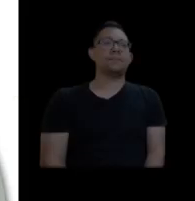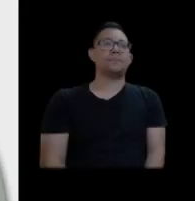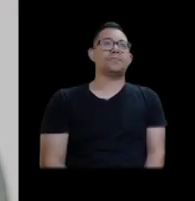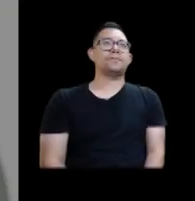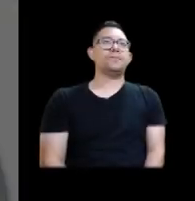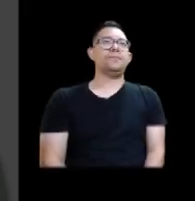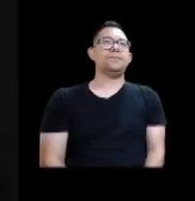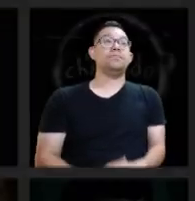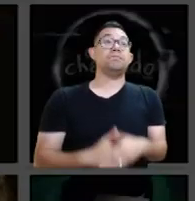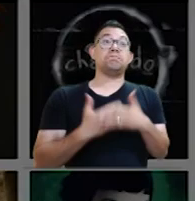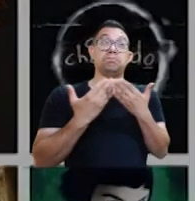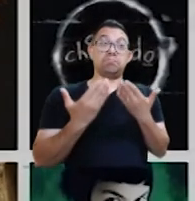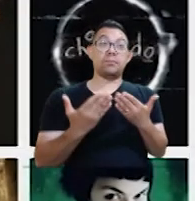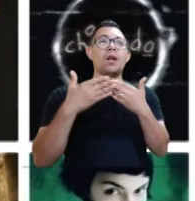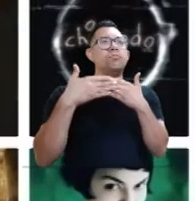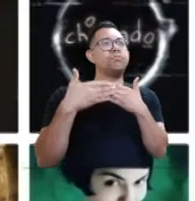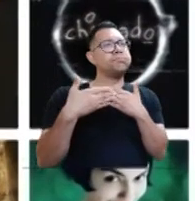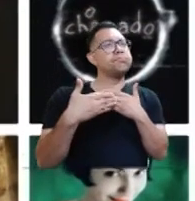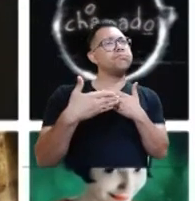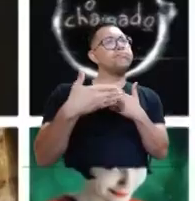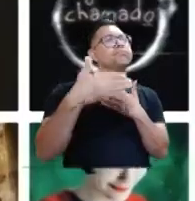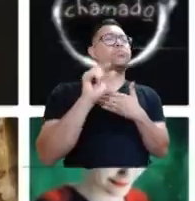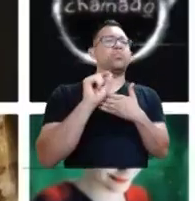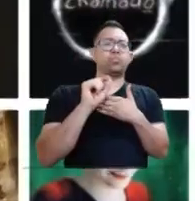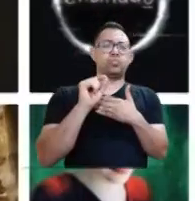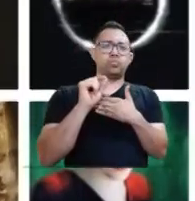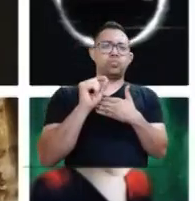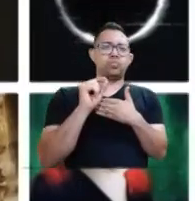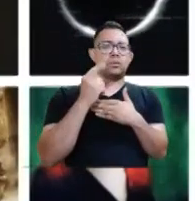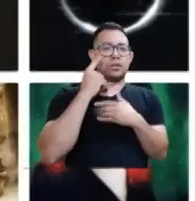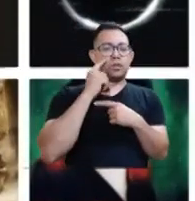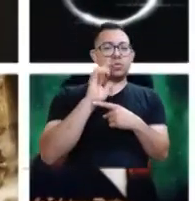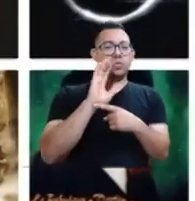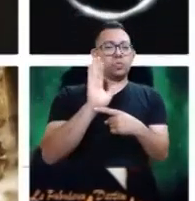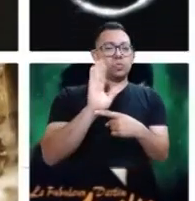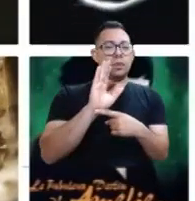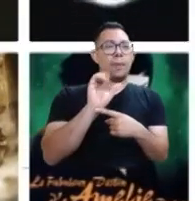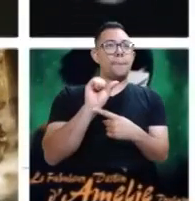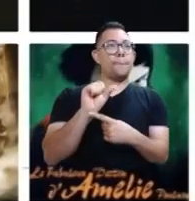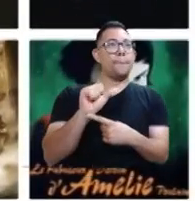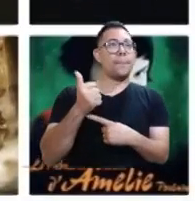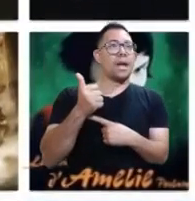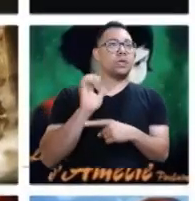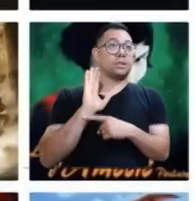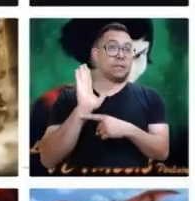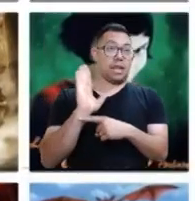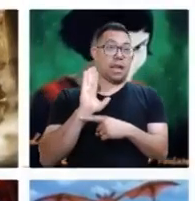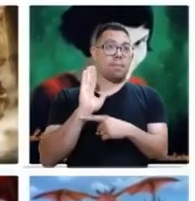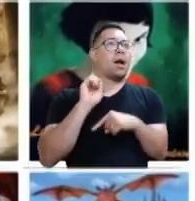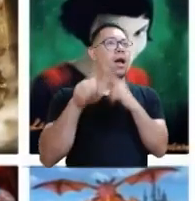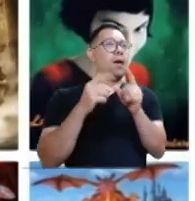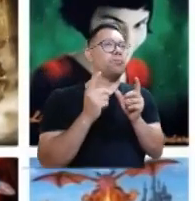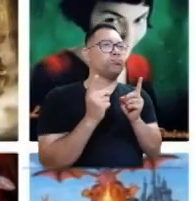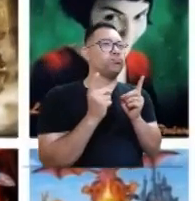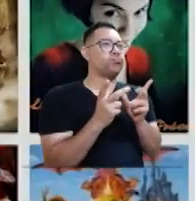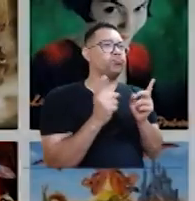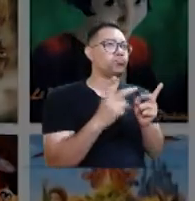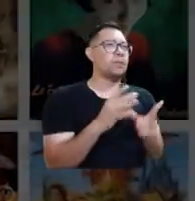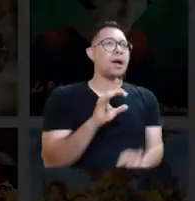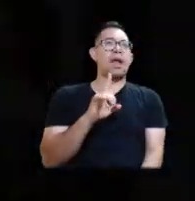A partir de então, as novas produções eram exibidas primeiro nos cinemas e depois vendidas no formato